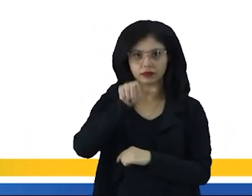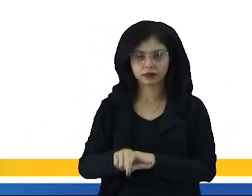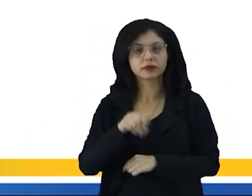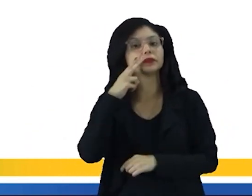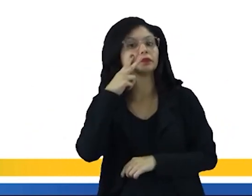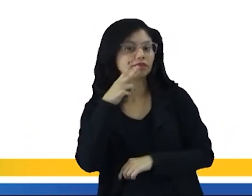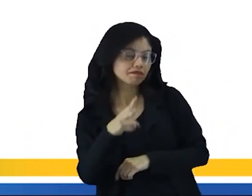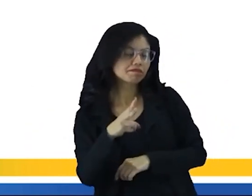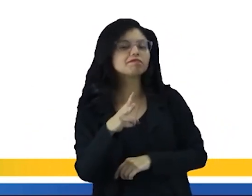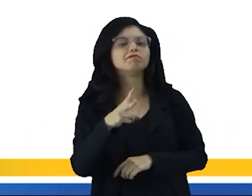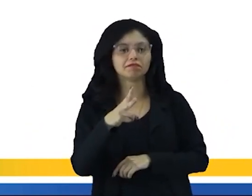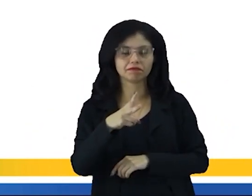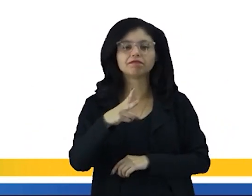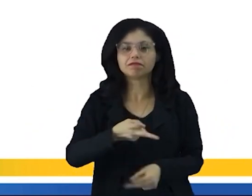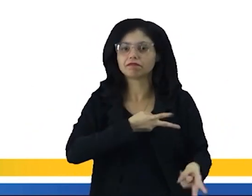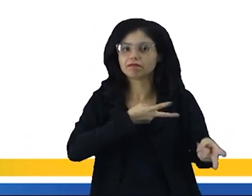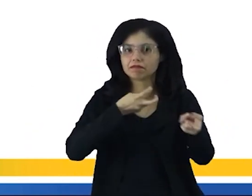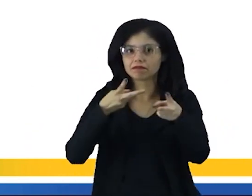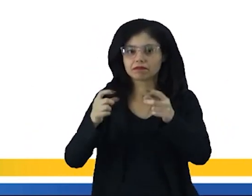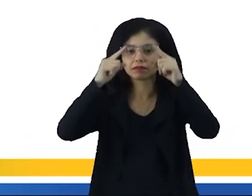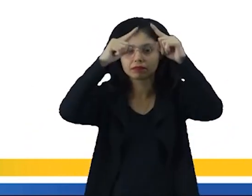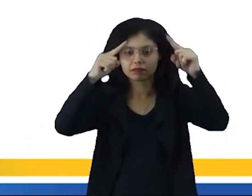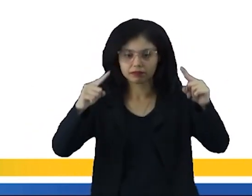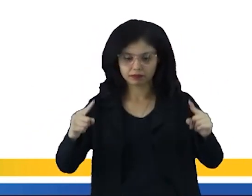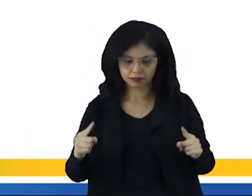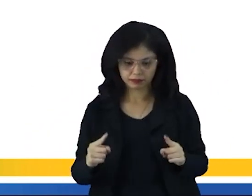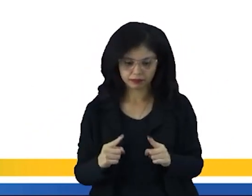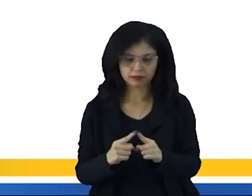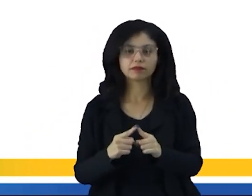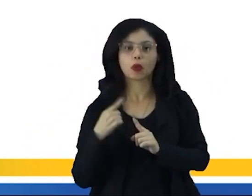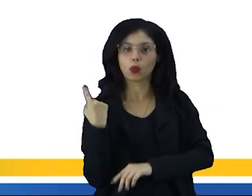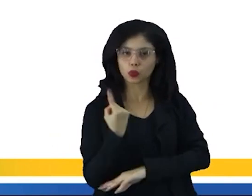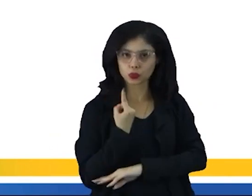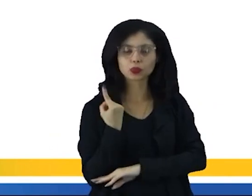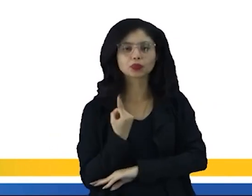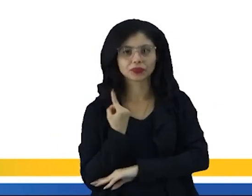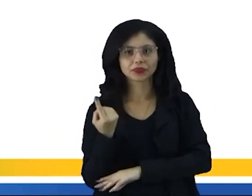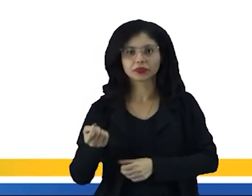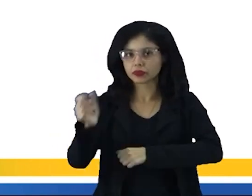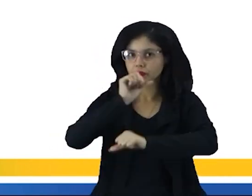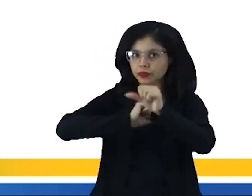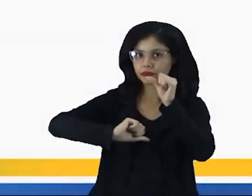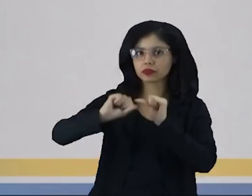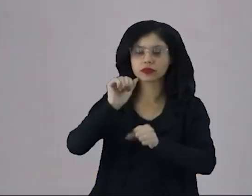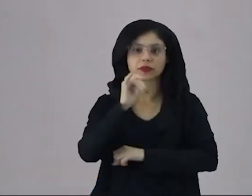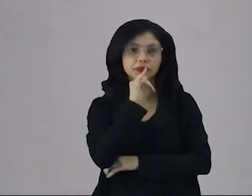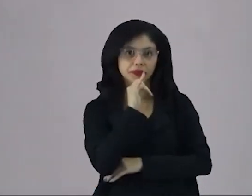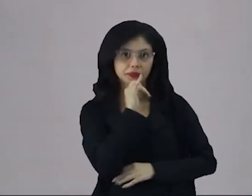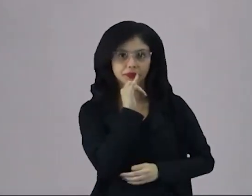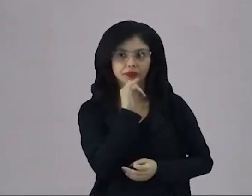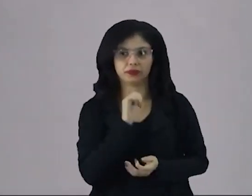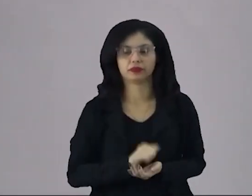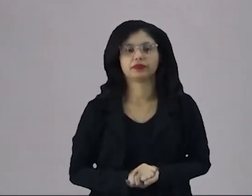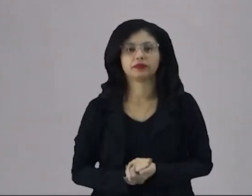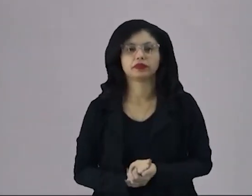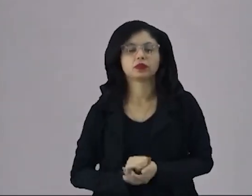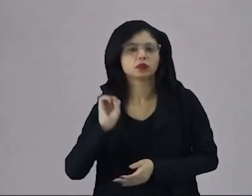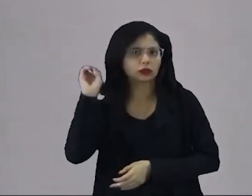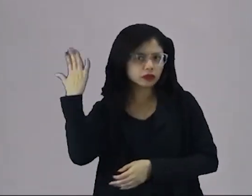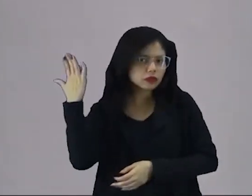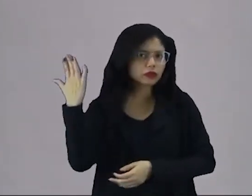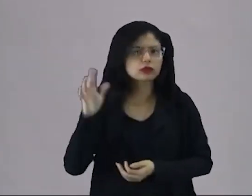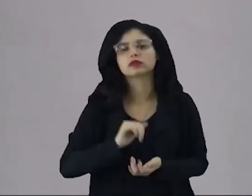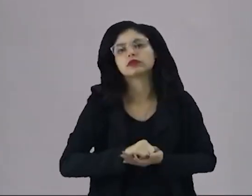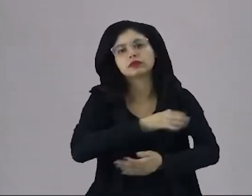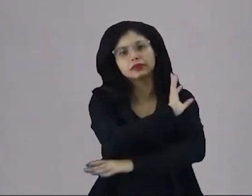você vai sempre ver os cones de forma única. Ao contrário, por exemplo, do que acontece